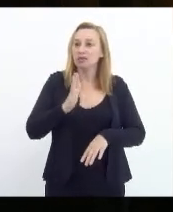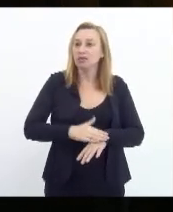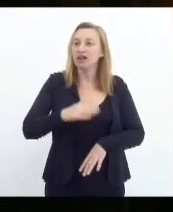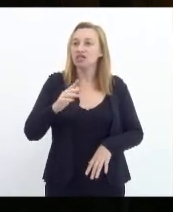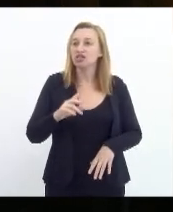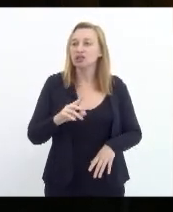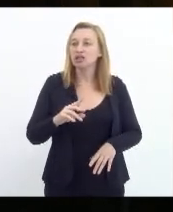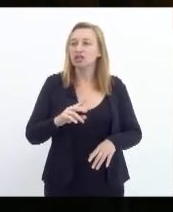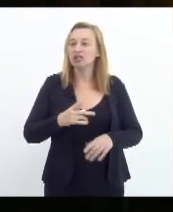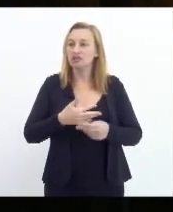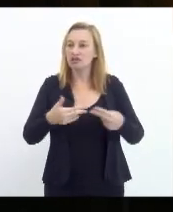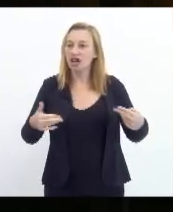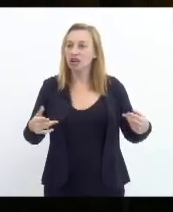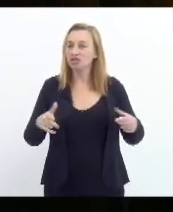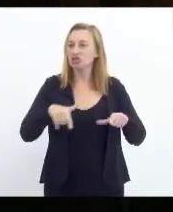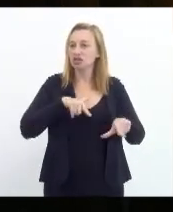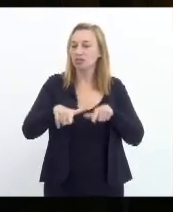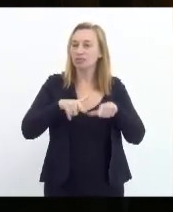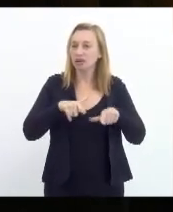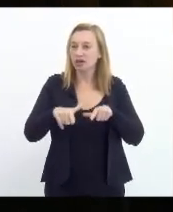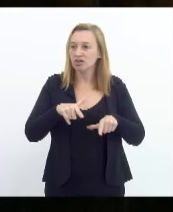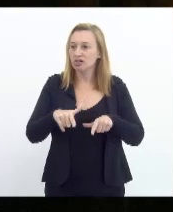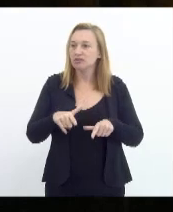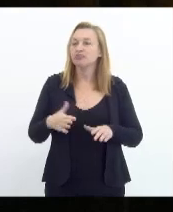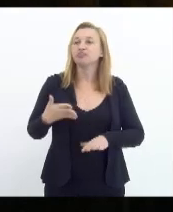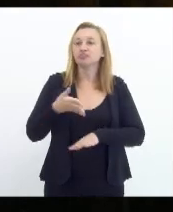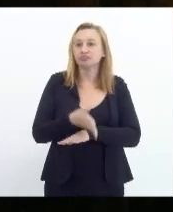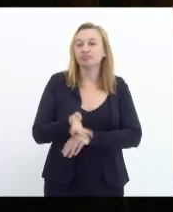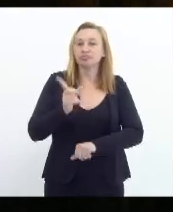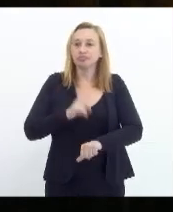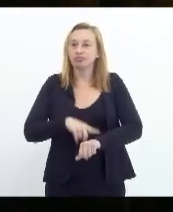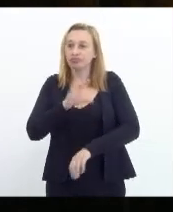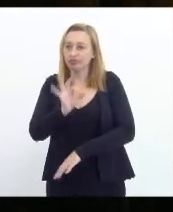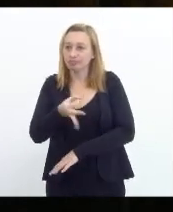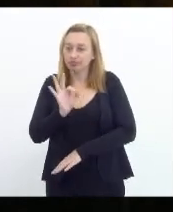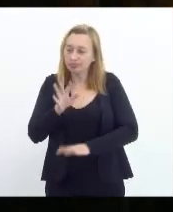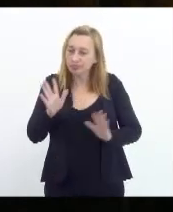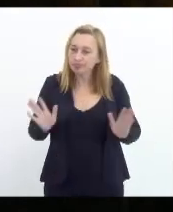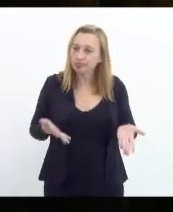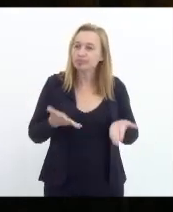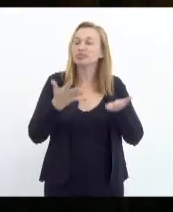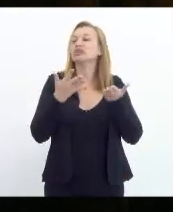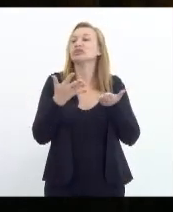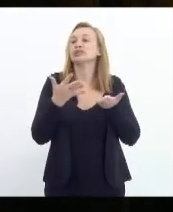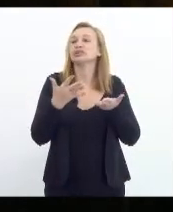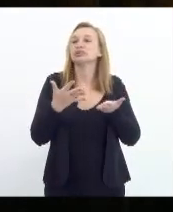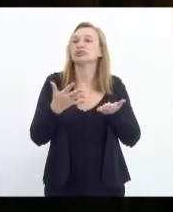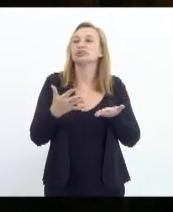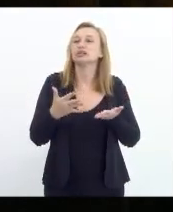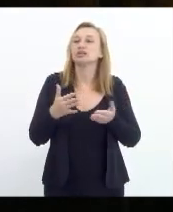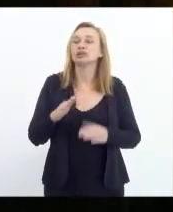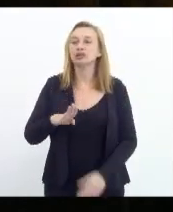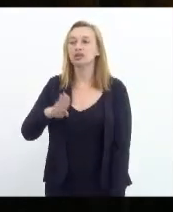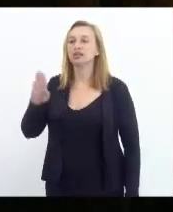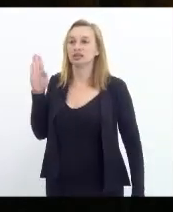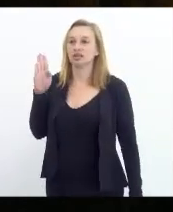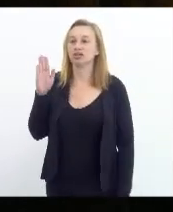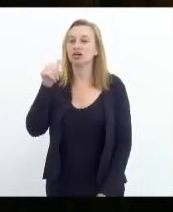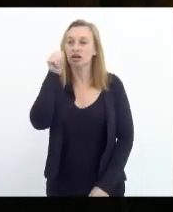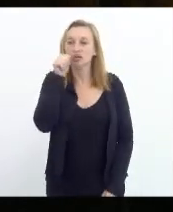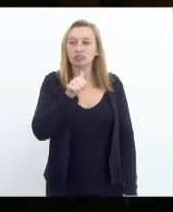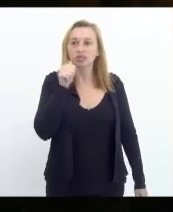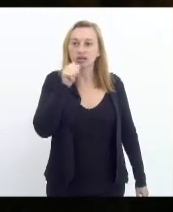dupla função Então essa medida veio em boa hora é de incentivo às candidaturas femininas